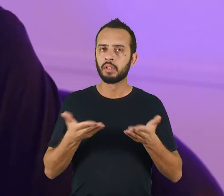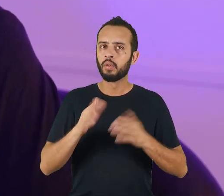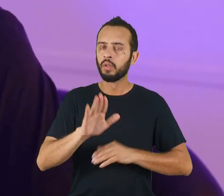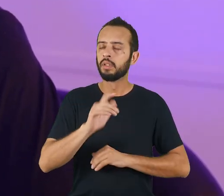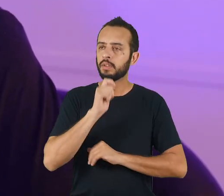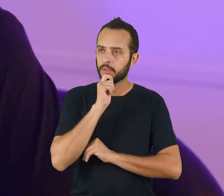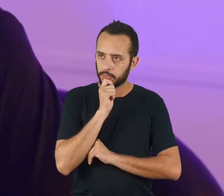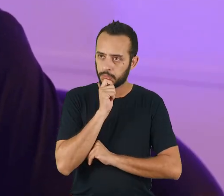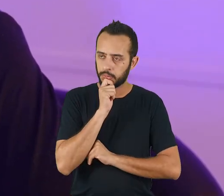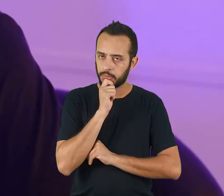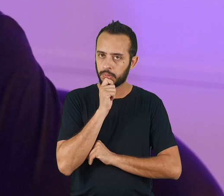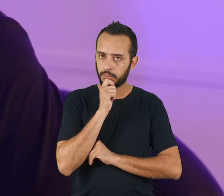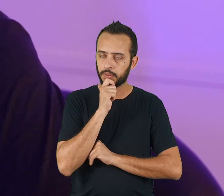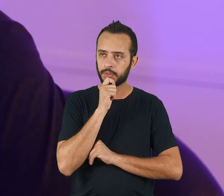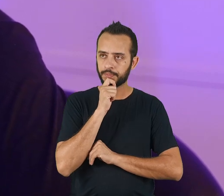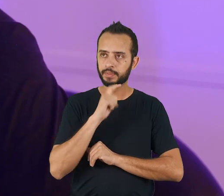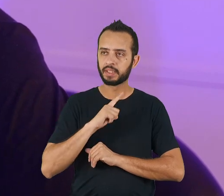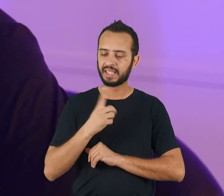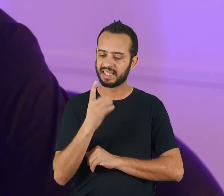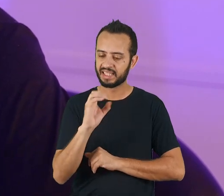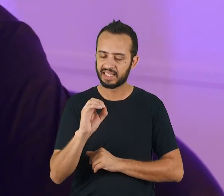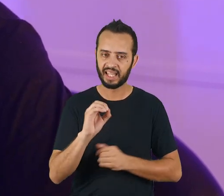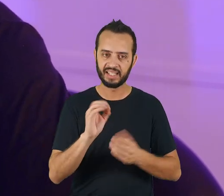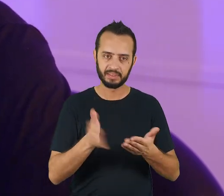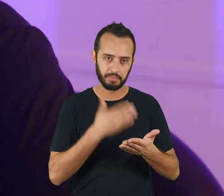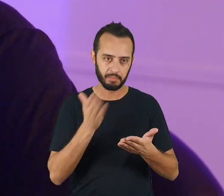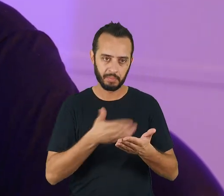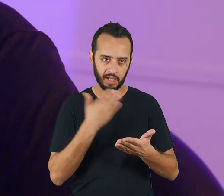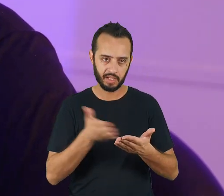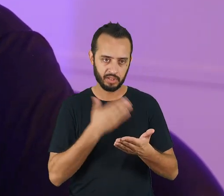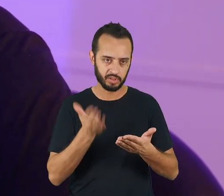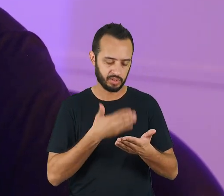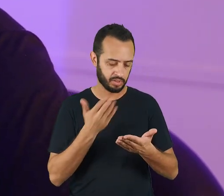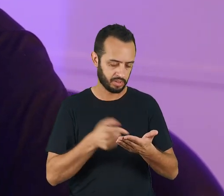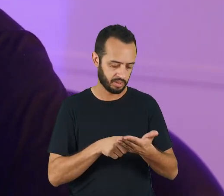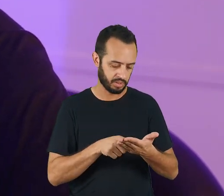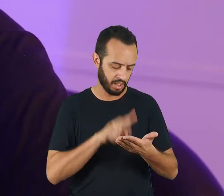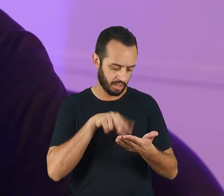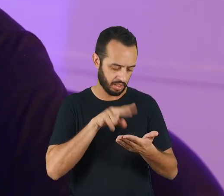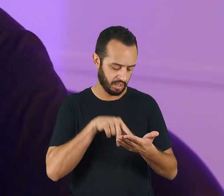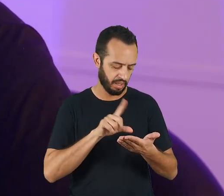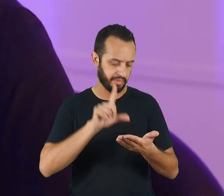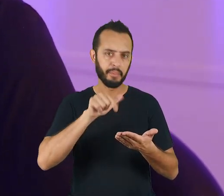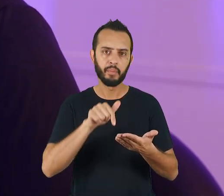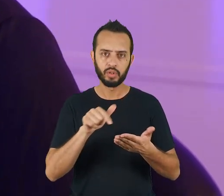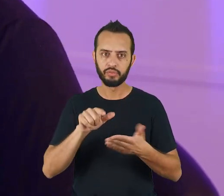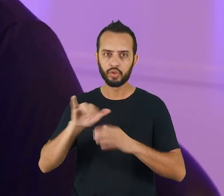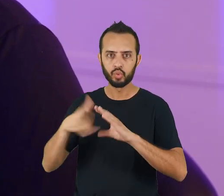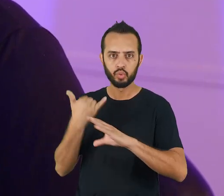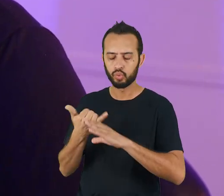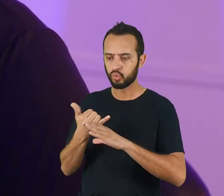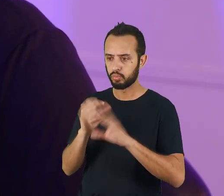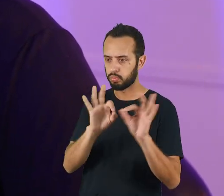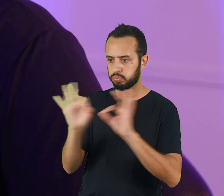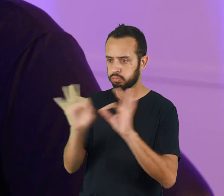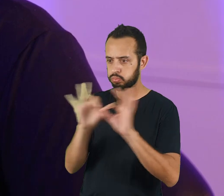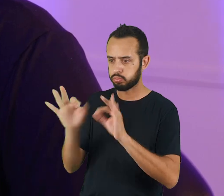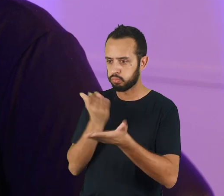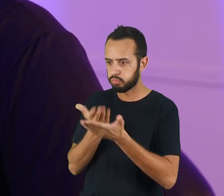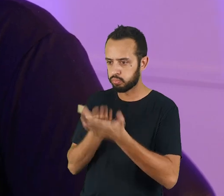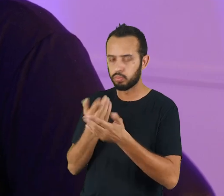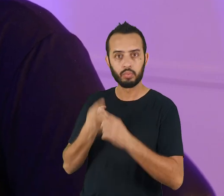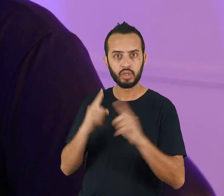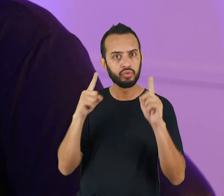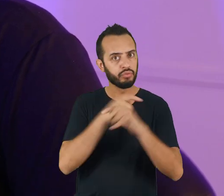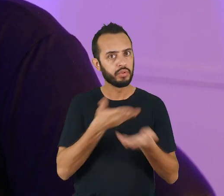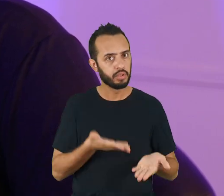eh eu leio 10 páginas eu fico 3 horas no YouTube estudando né o assunto assim então é difícil é difícil então